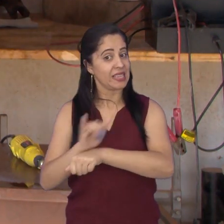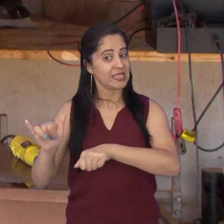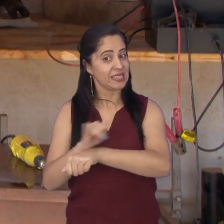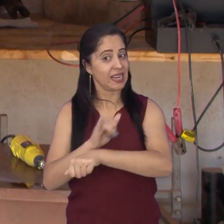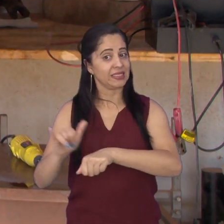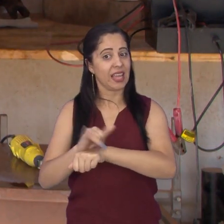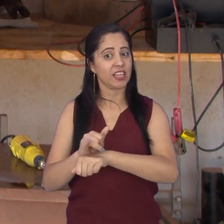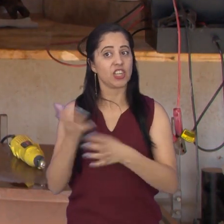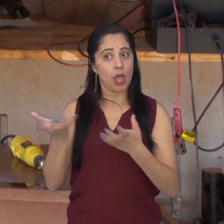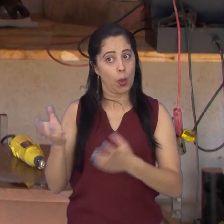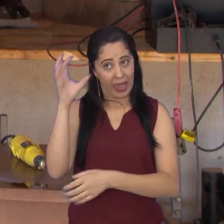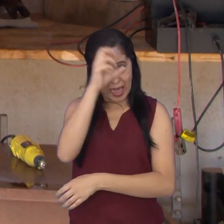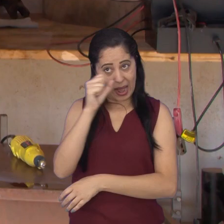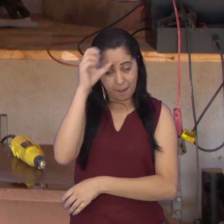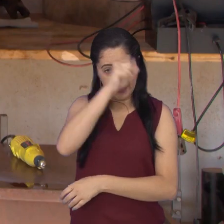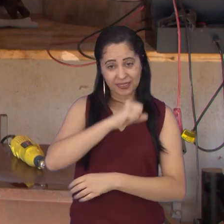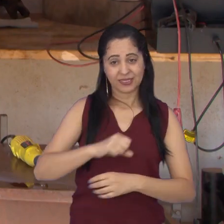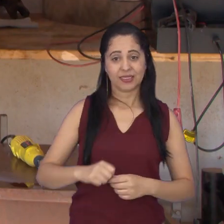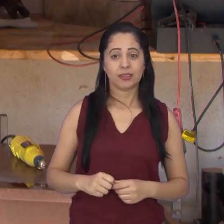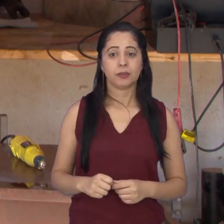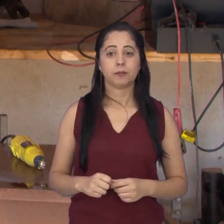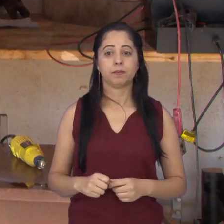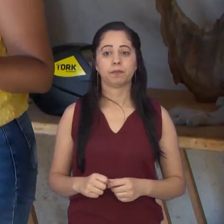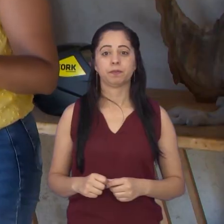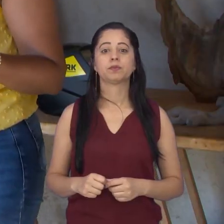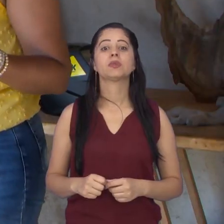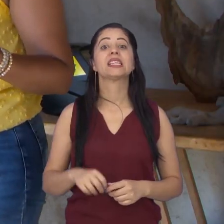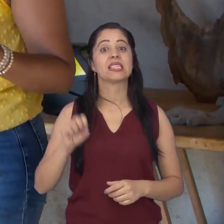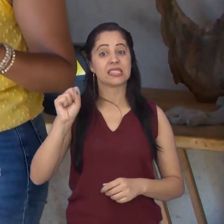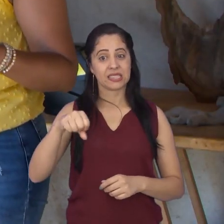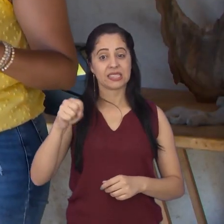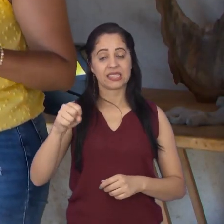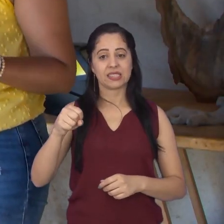lógico que a gente tá aqui, a gente quer participar de tudo. Vamos que é a lá. questão do